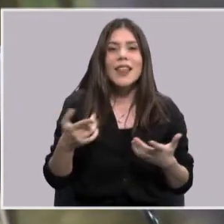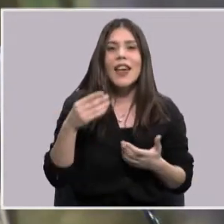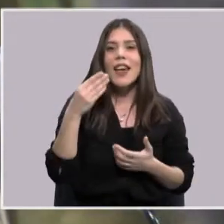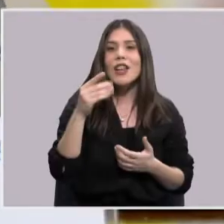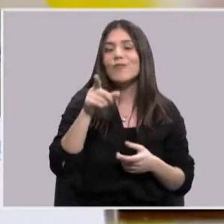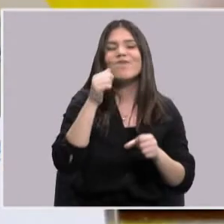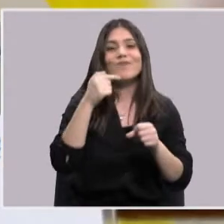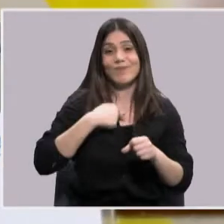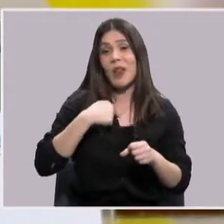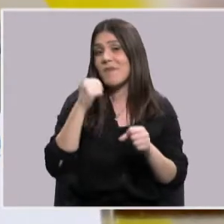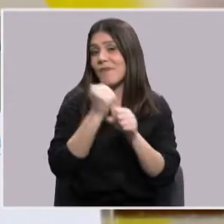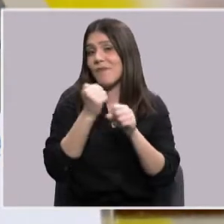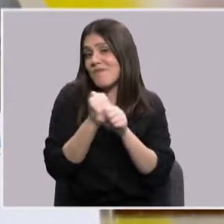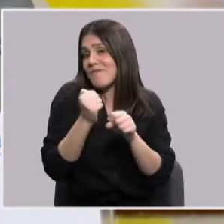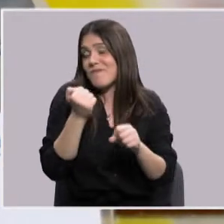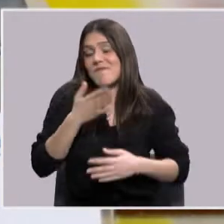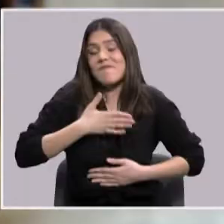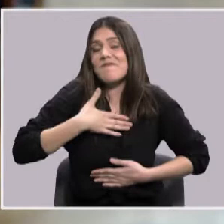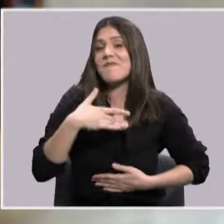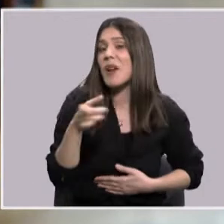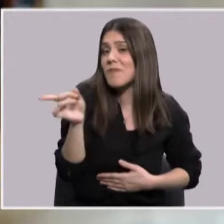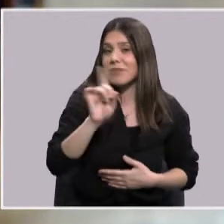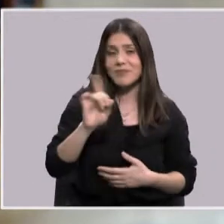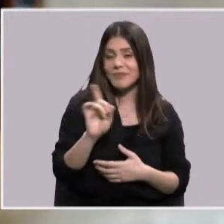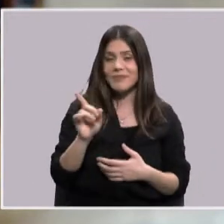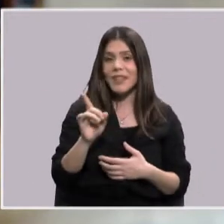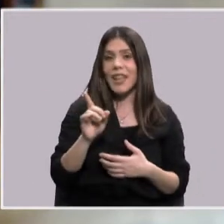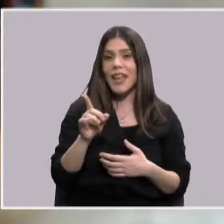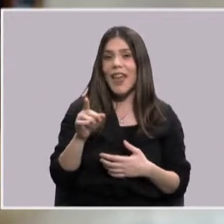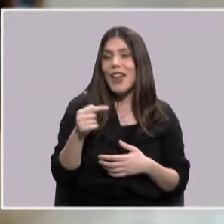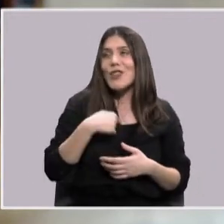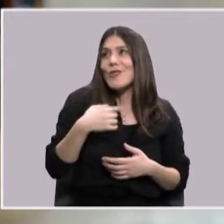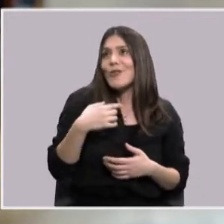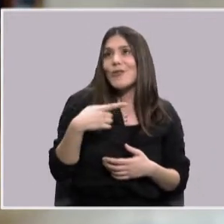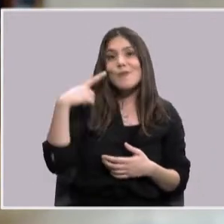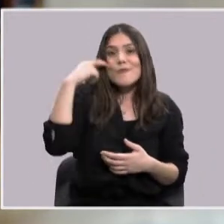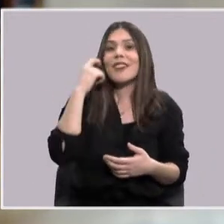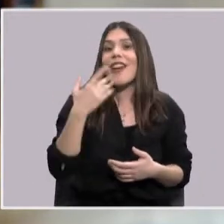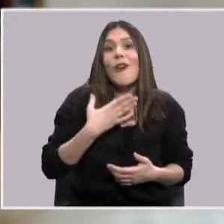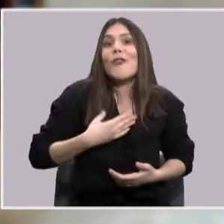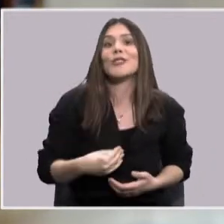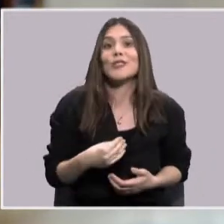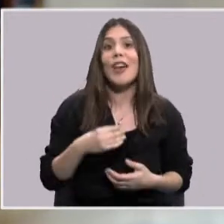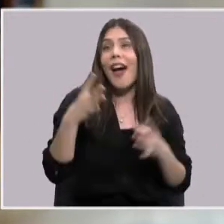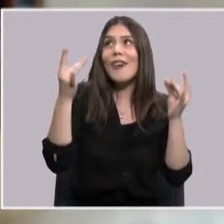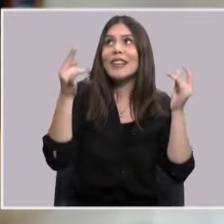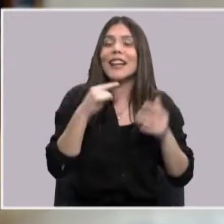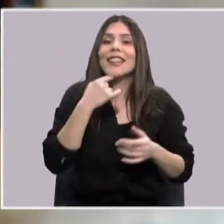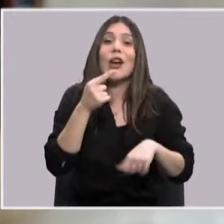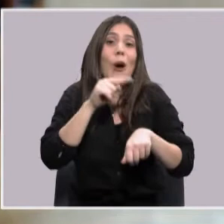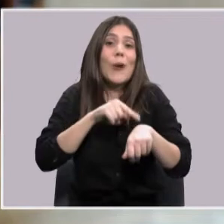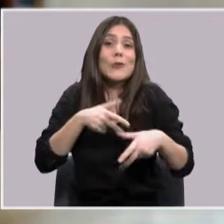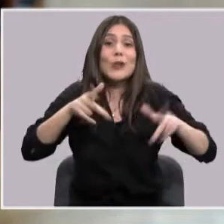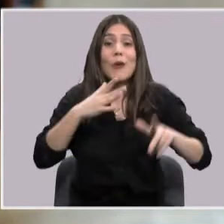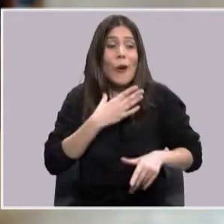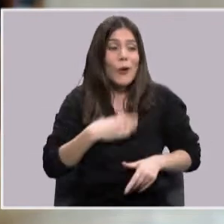não quer dizer que seja uma profissão. Por exemplo, a mim não é uma profissão, eu até posso dizer quase em género de